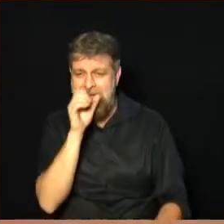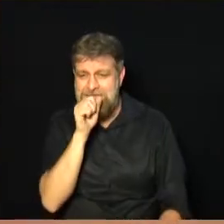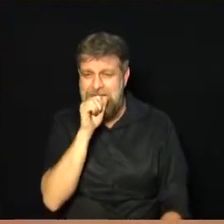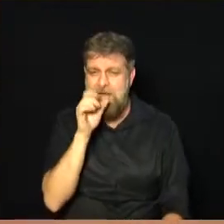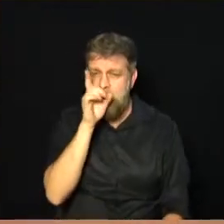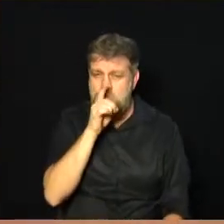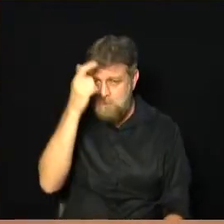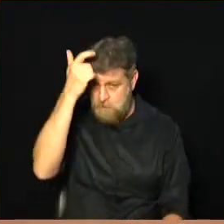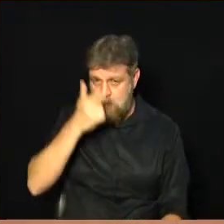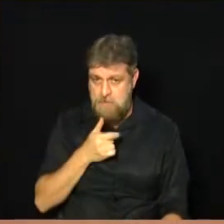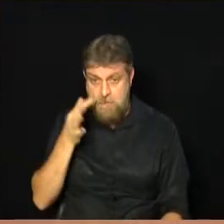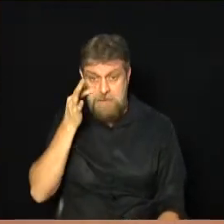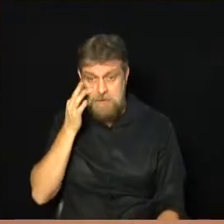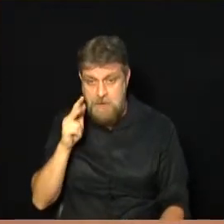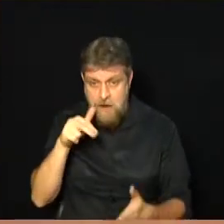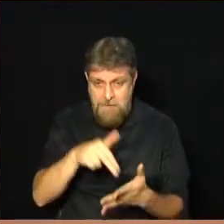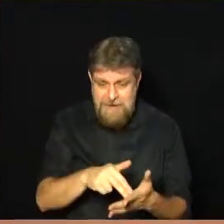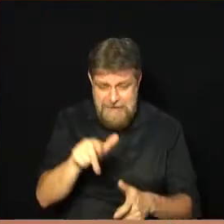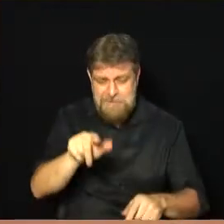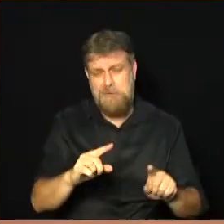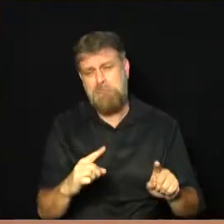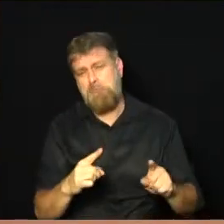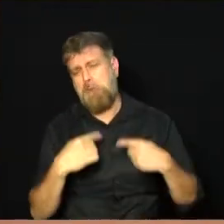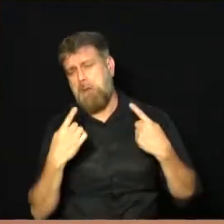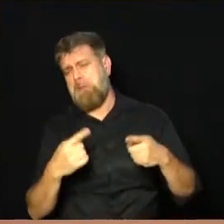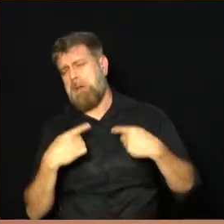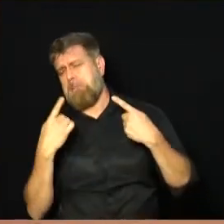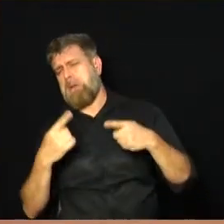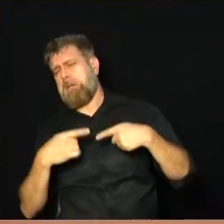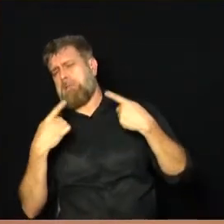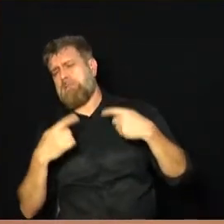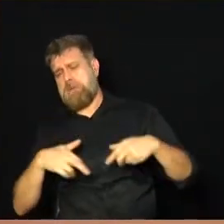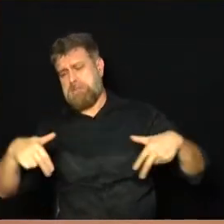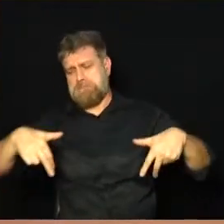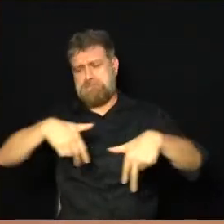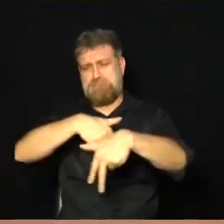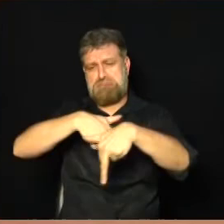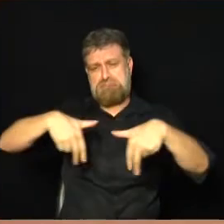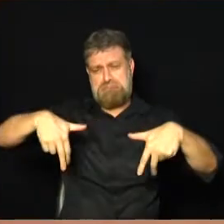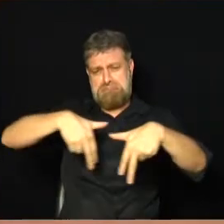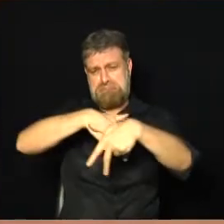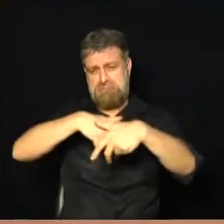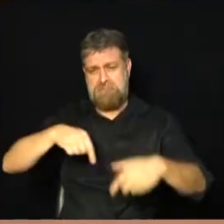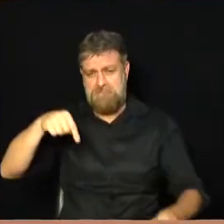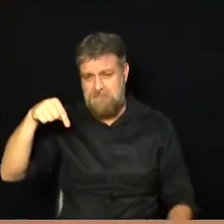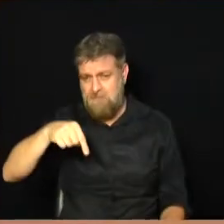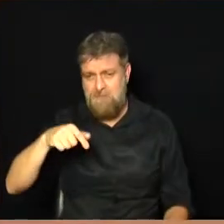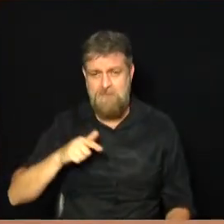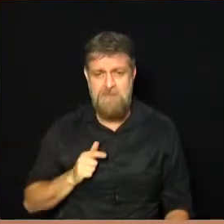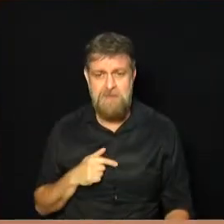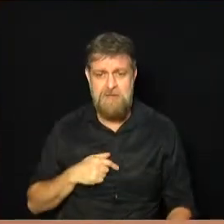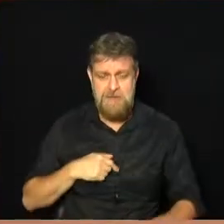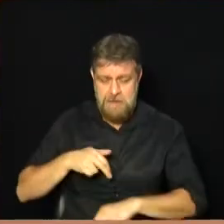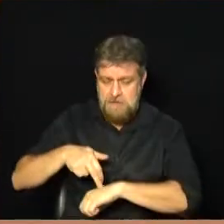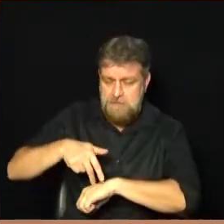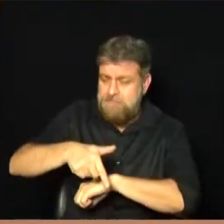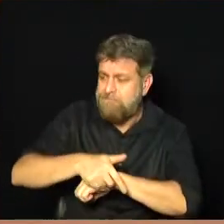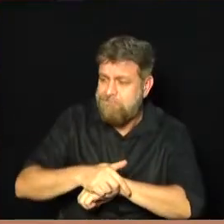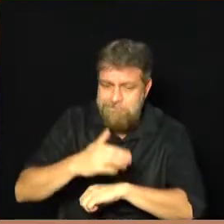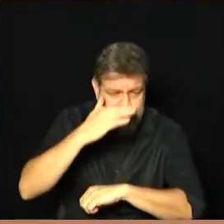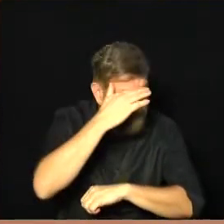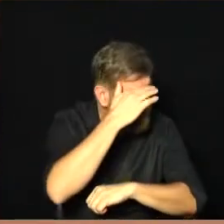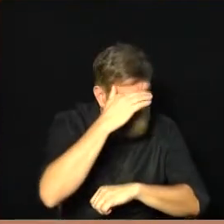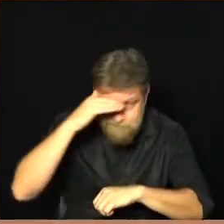fui lá para olhar, o pessoal reclamou muito, pedestres que passam ali para acessar a avícola,